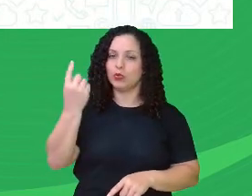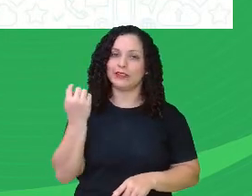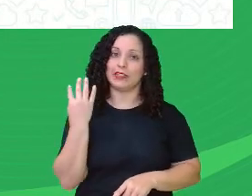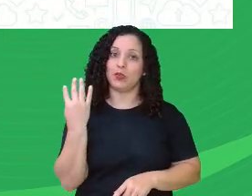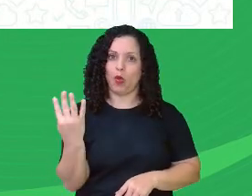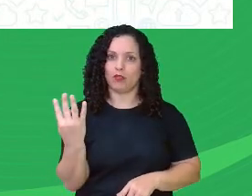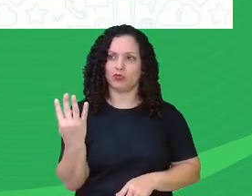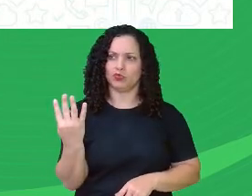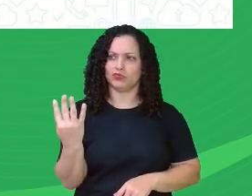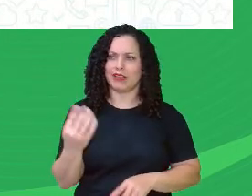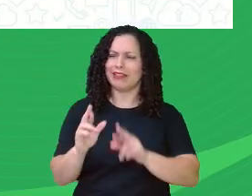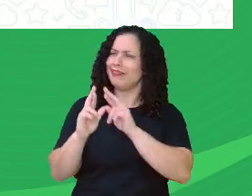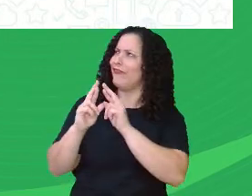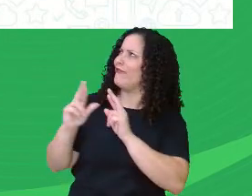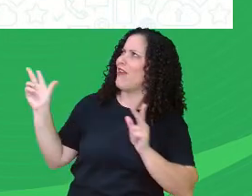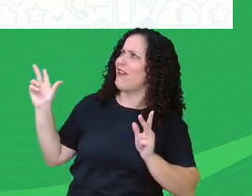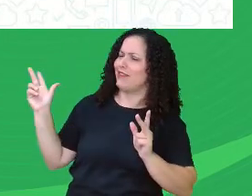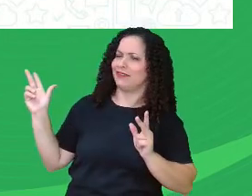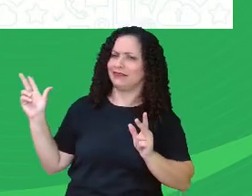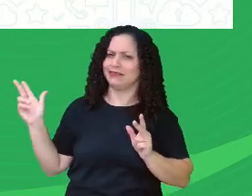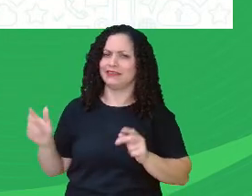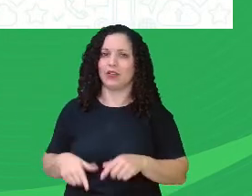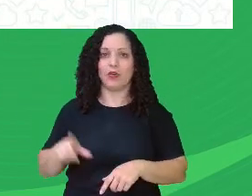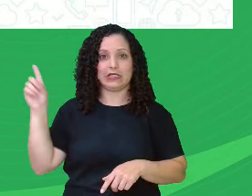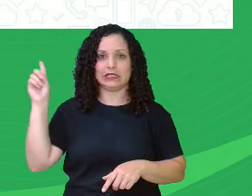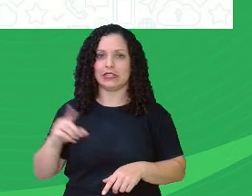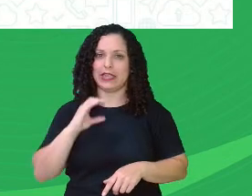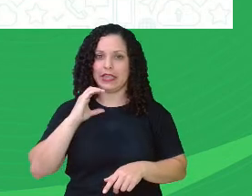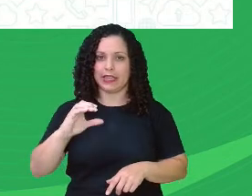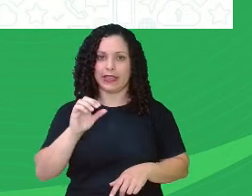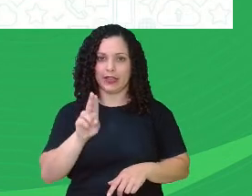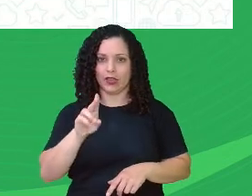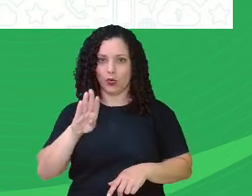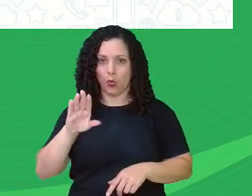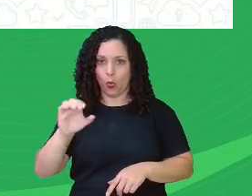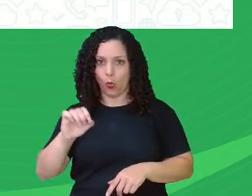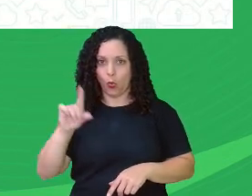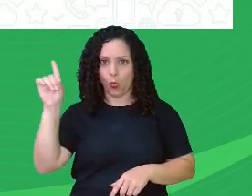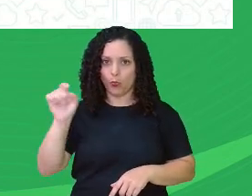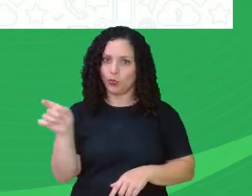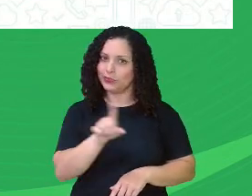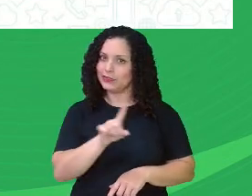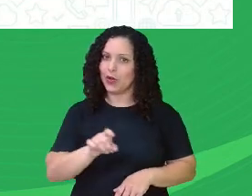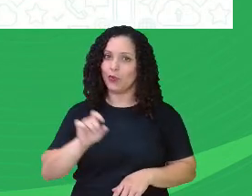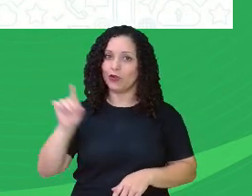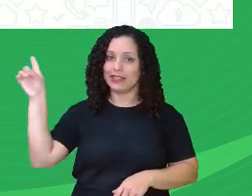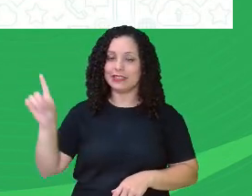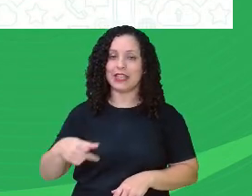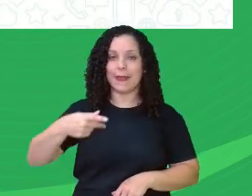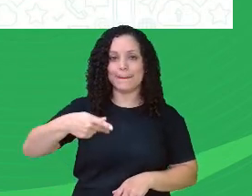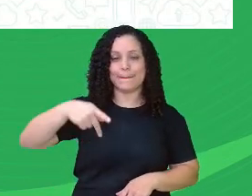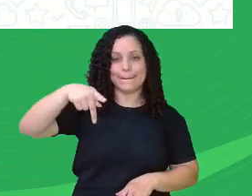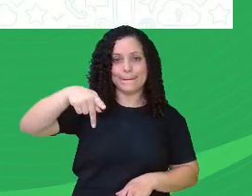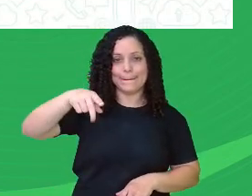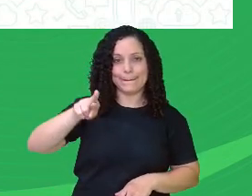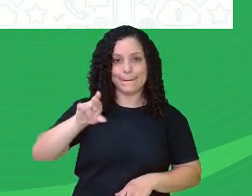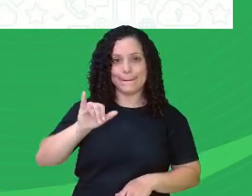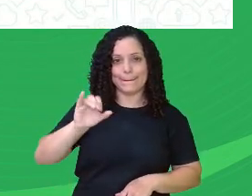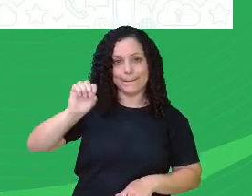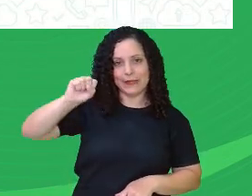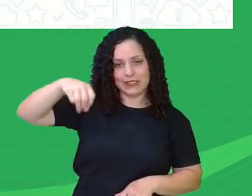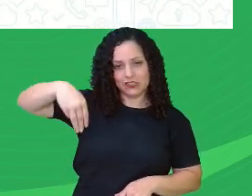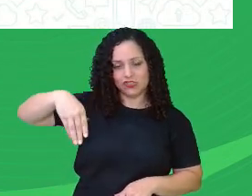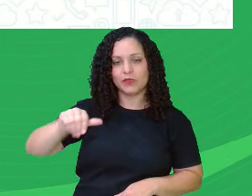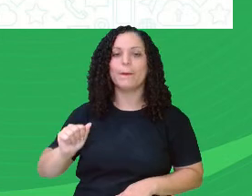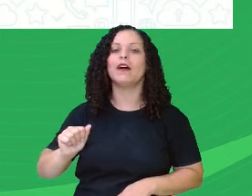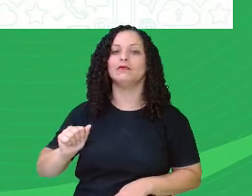Opa, Ricardinho, tudo diferente. Então não é um cubo, o nome dele é prisma de base, ainda a base nem quadrada é,